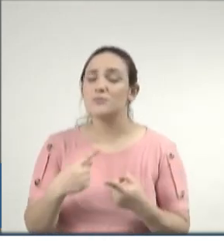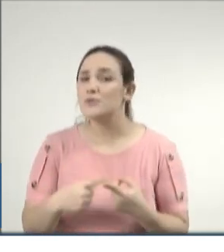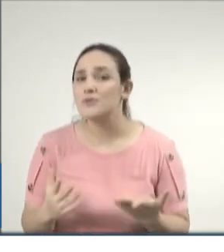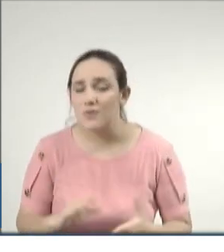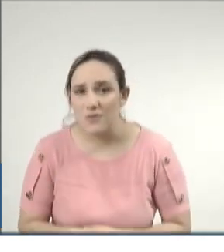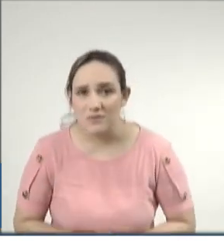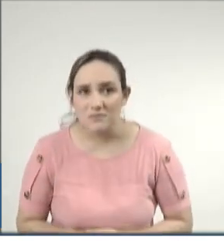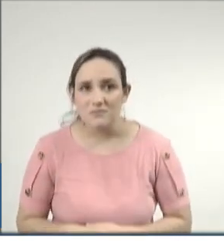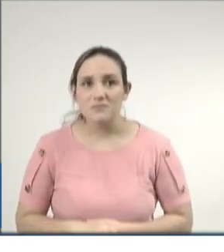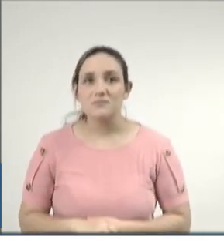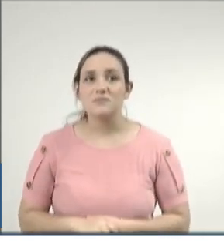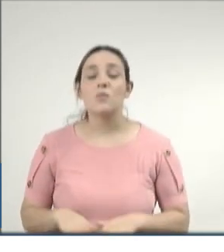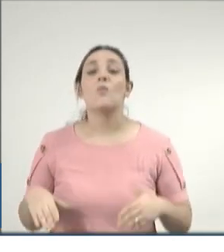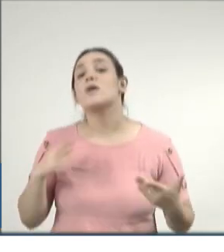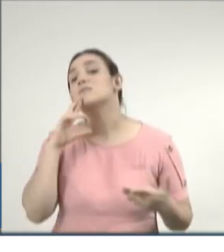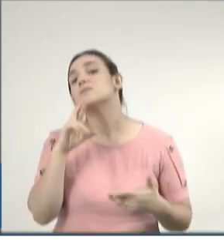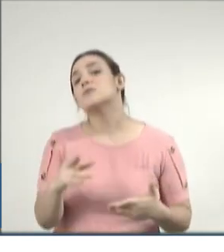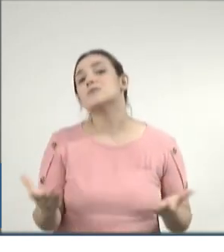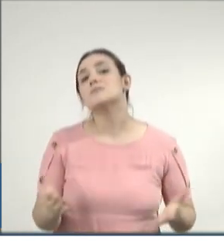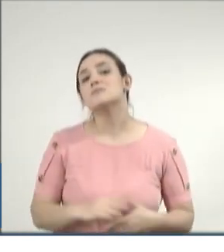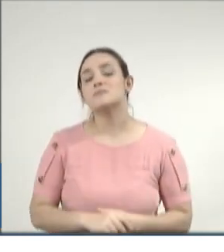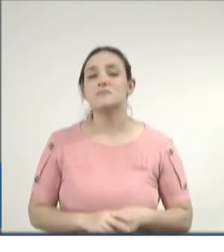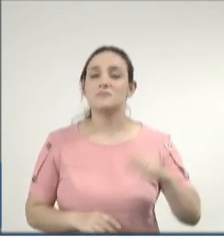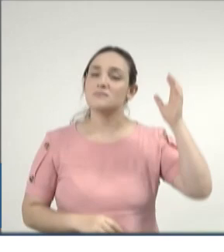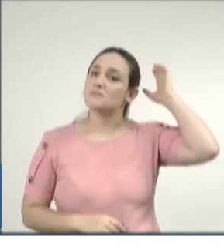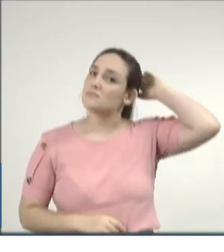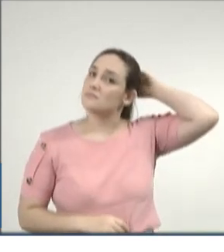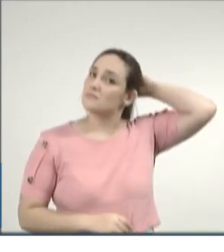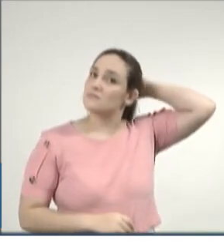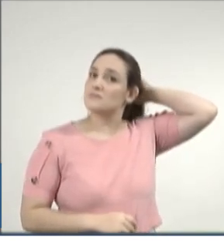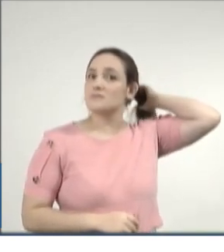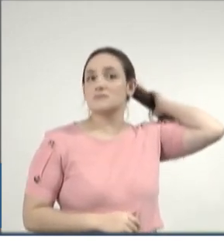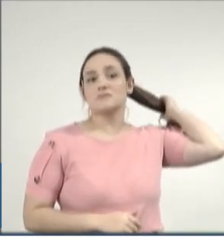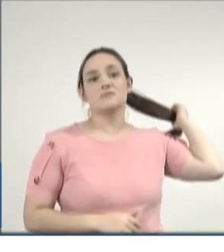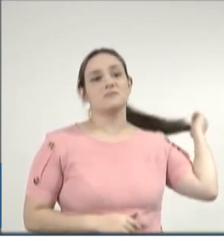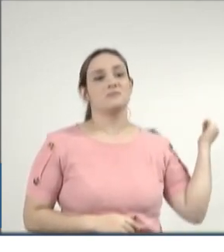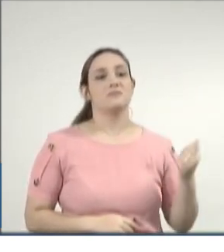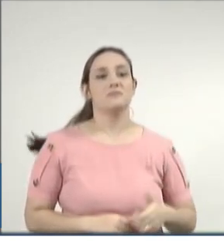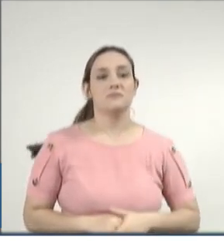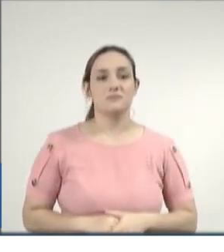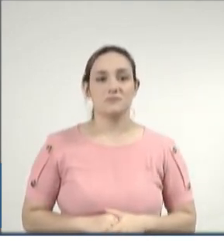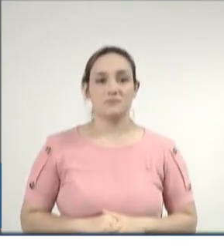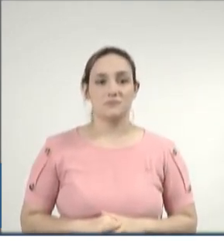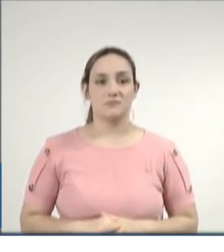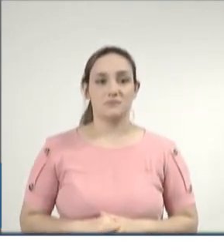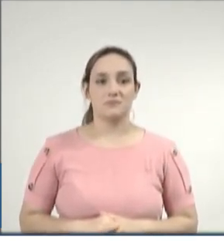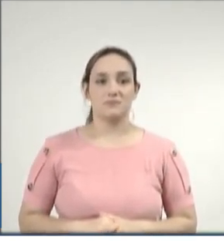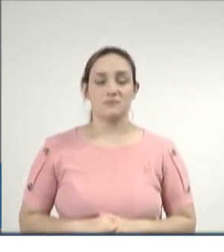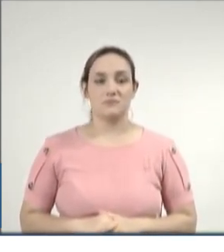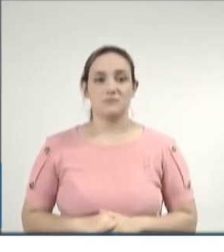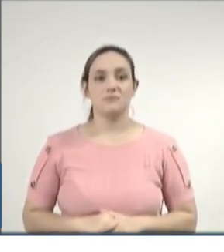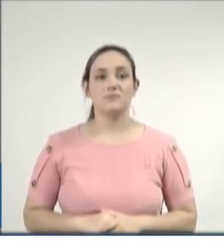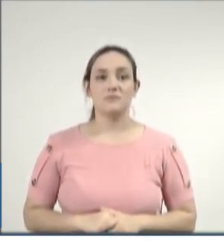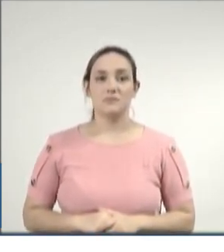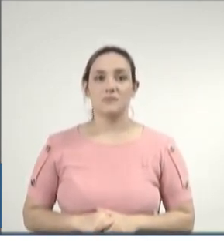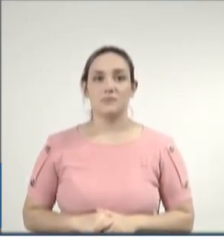Alguém aqui consegue me dar uma resposta? Preconceito da própria mulher. Com certeza, isso é um aspecto.